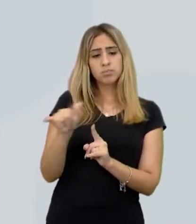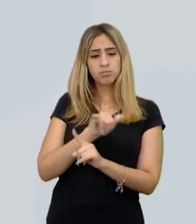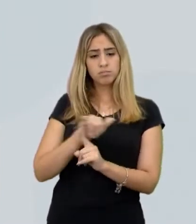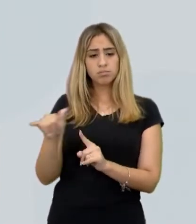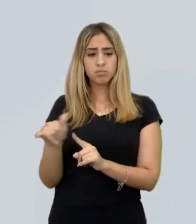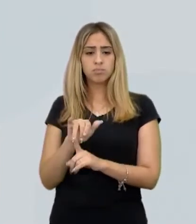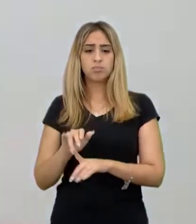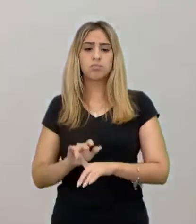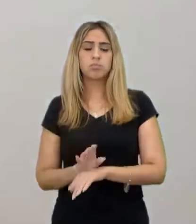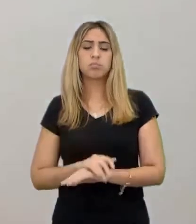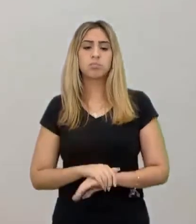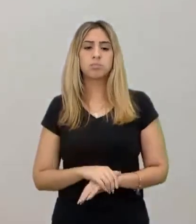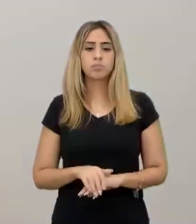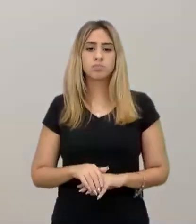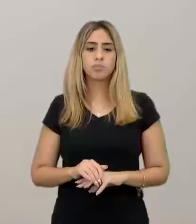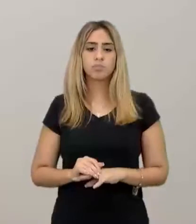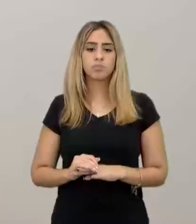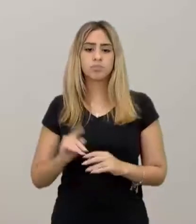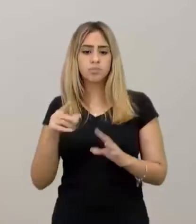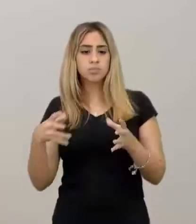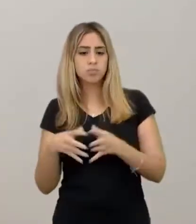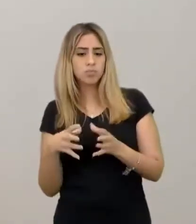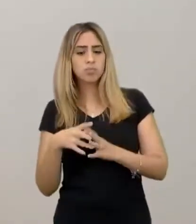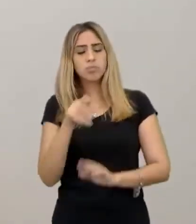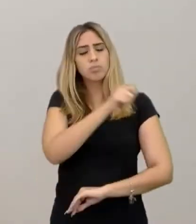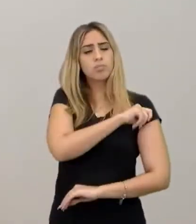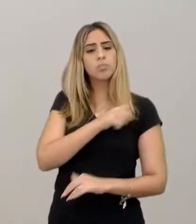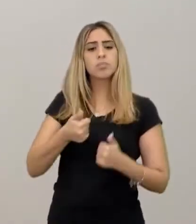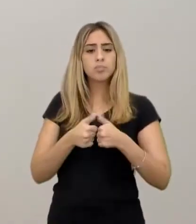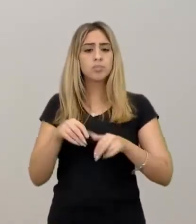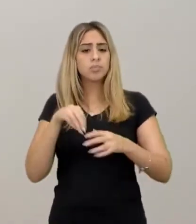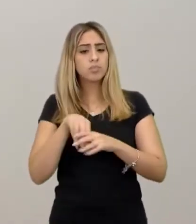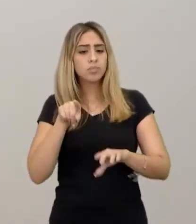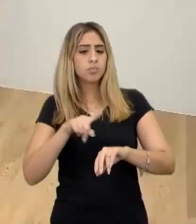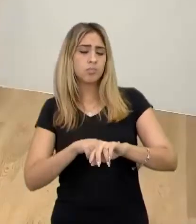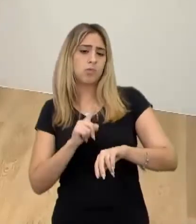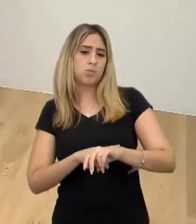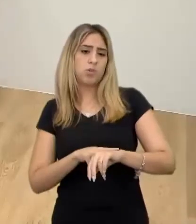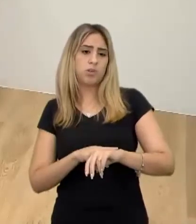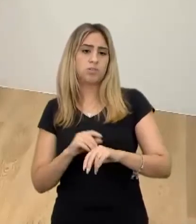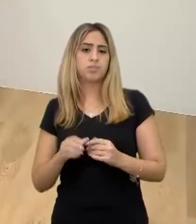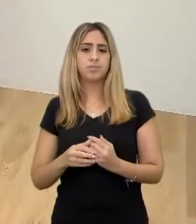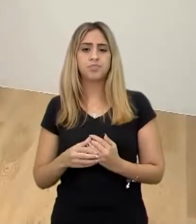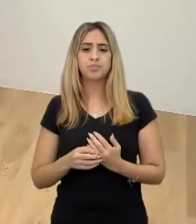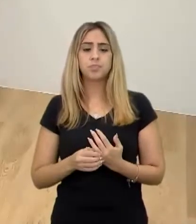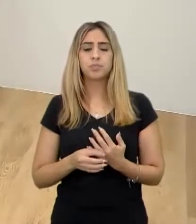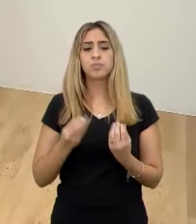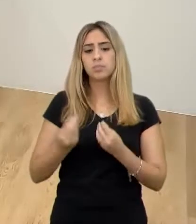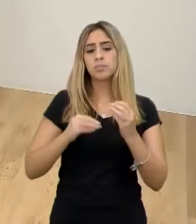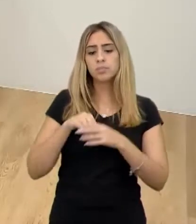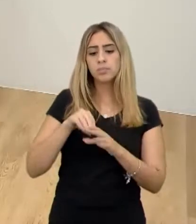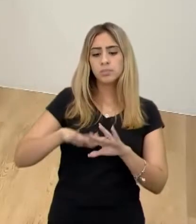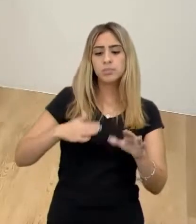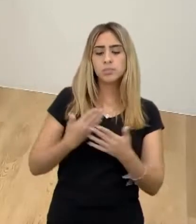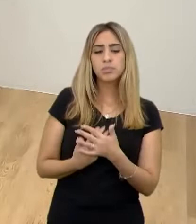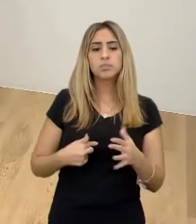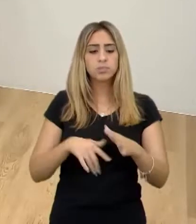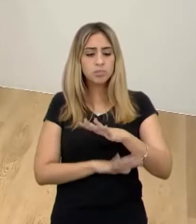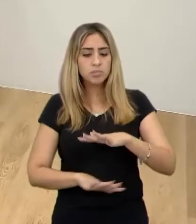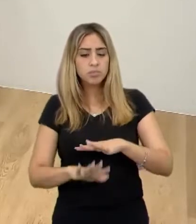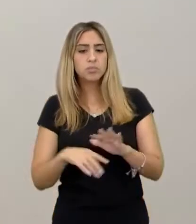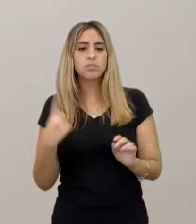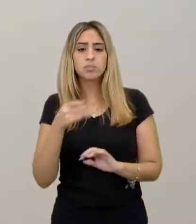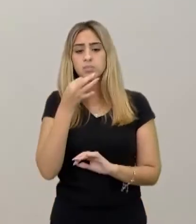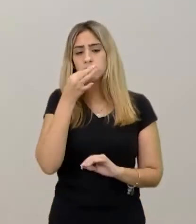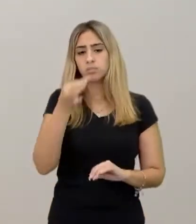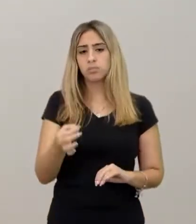porque depende muito do grupo de estudantes que está ali no momento, né? De como que é a escola, né, do ambiente. Então, assim, é